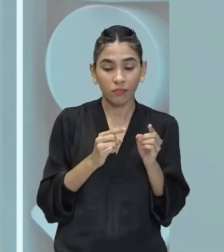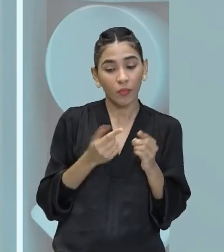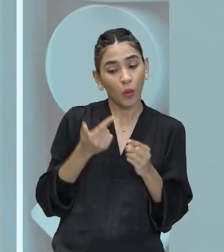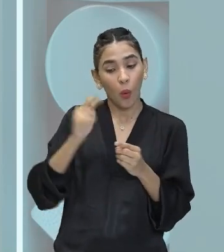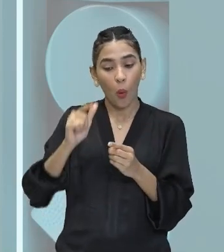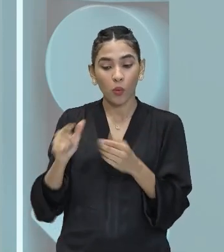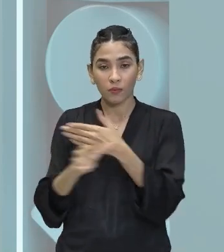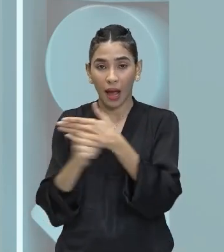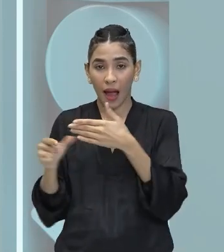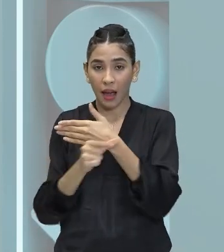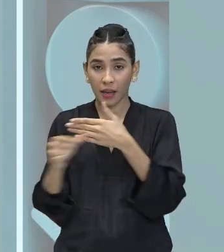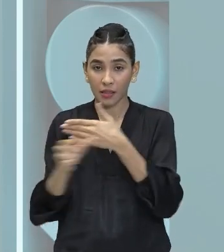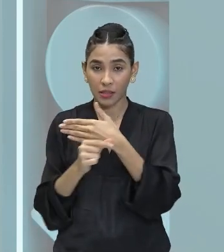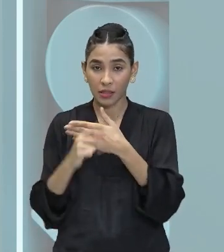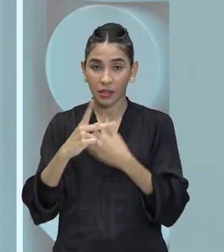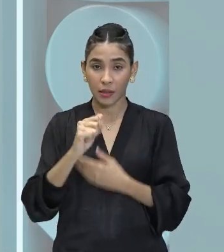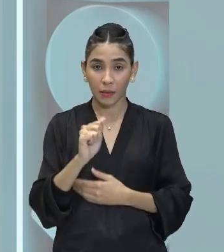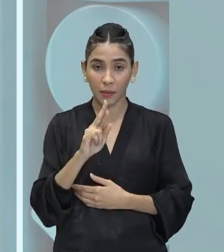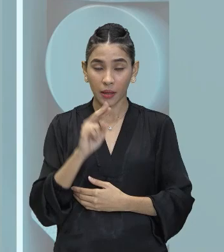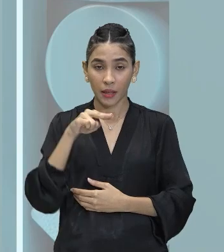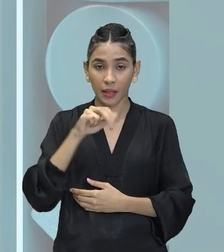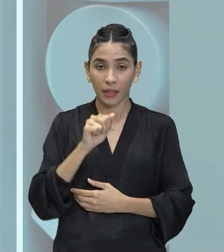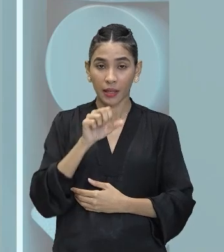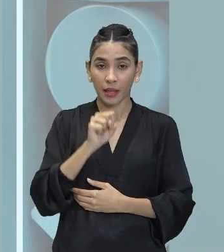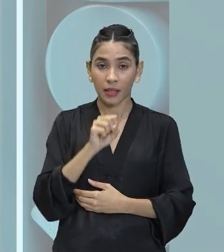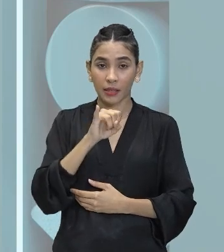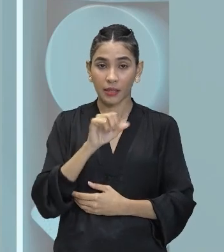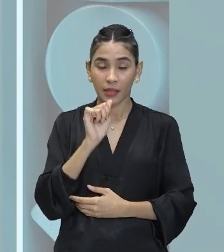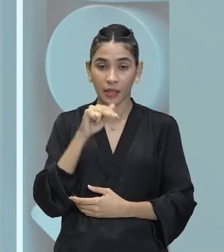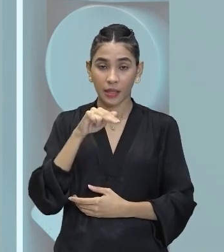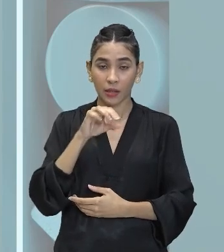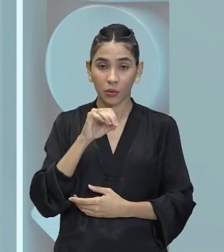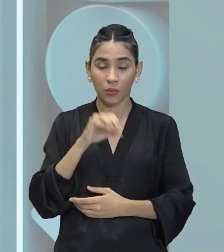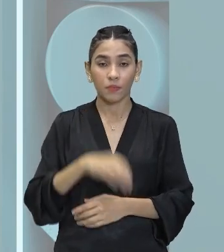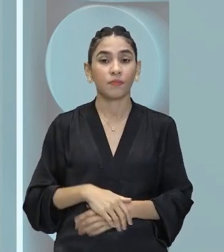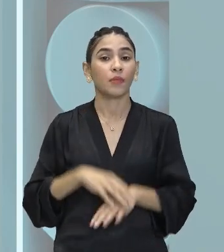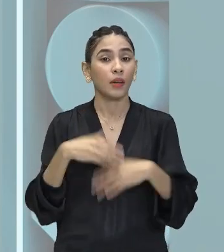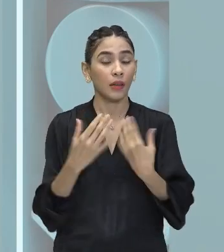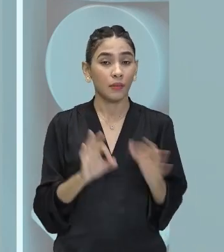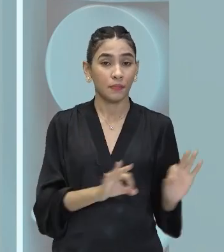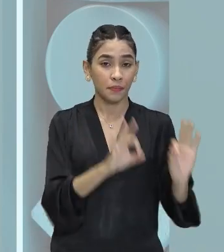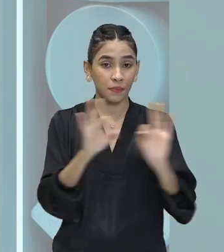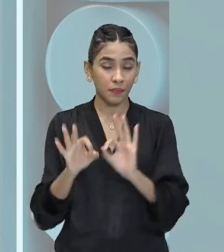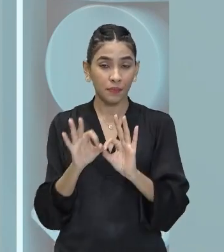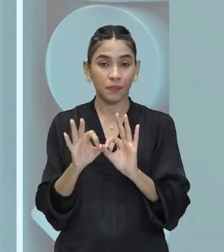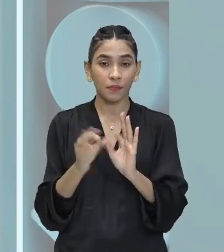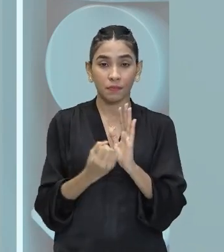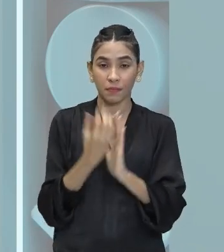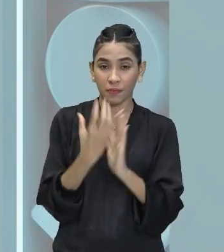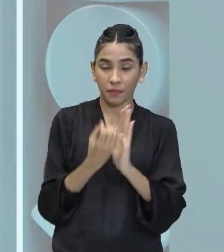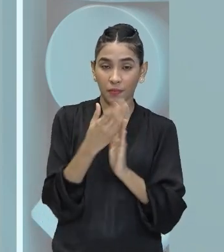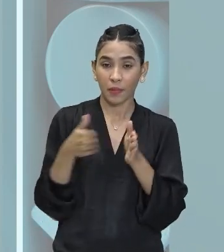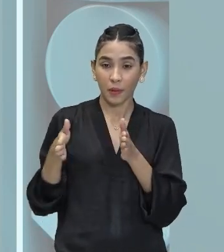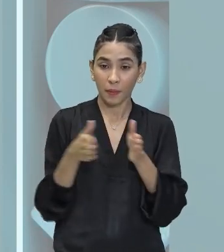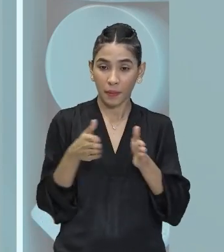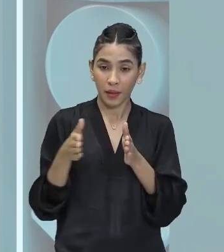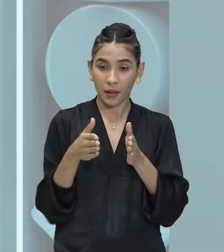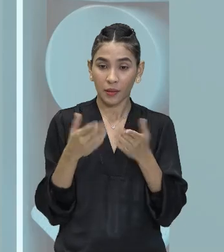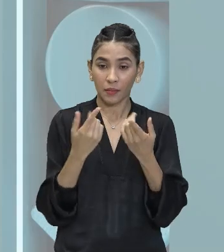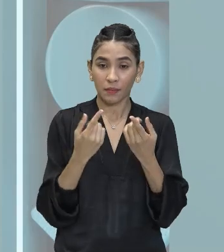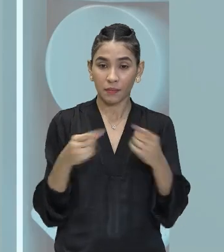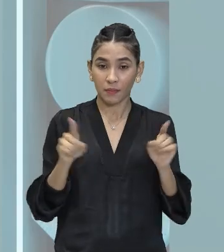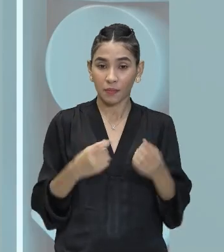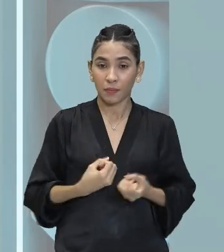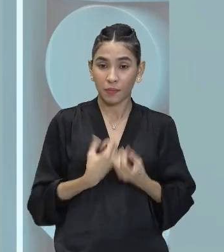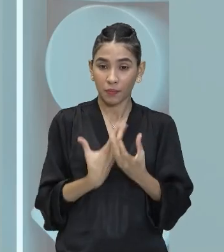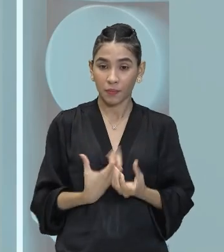dos poetas parnasianos. Então acompanha aí uma recriação desse momento, desse recital do poema